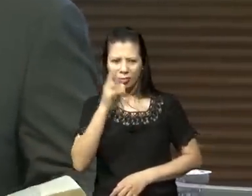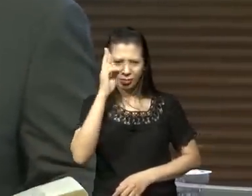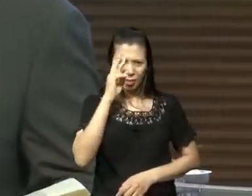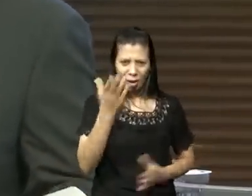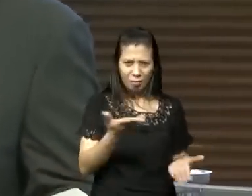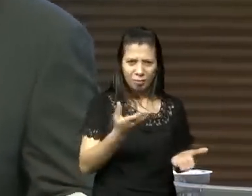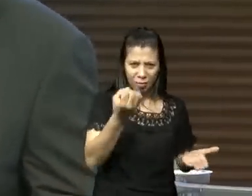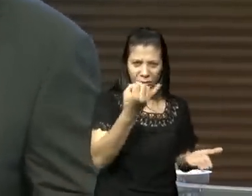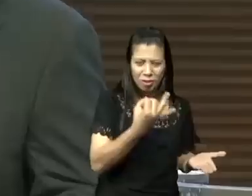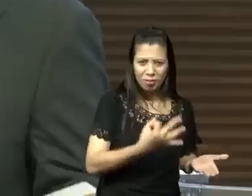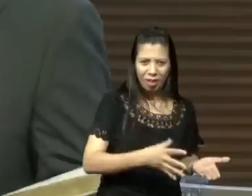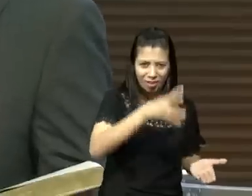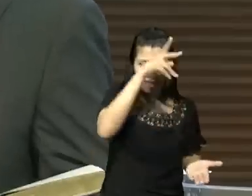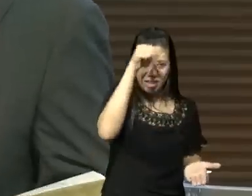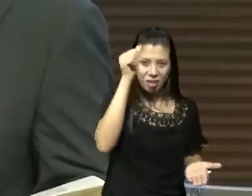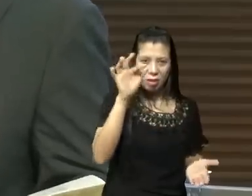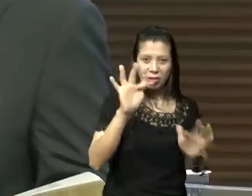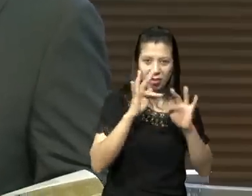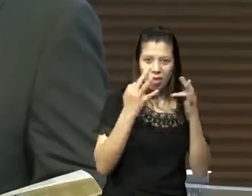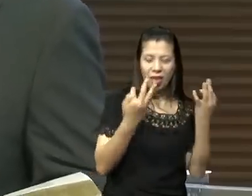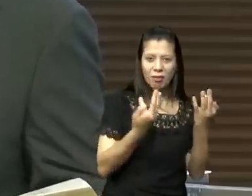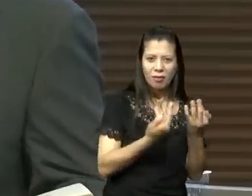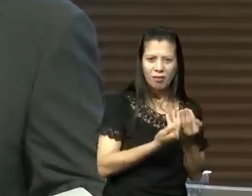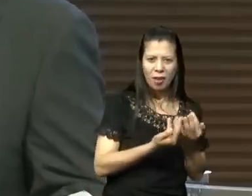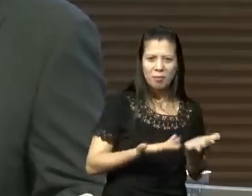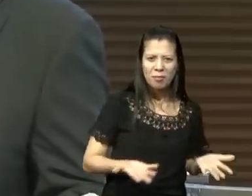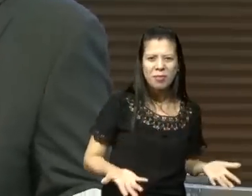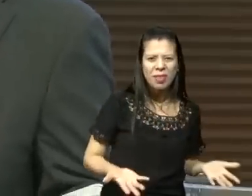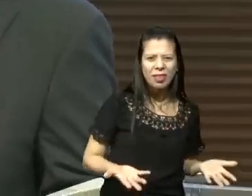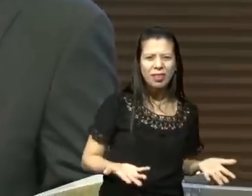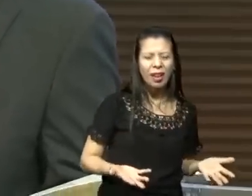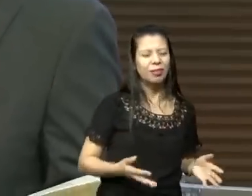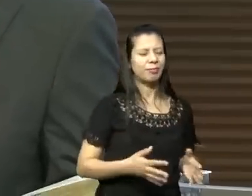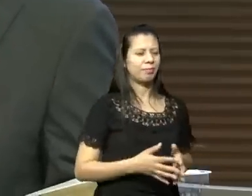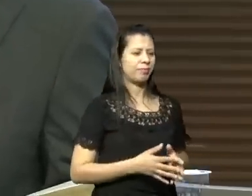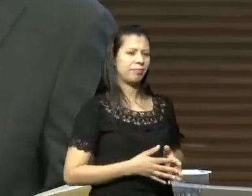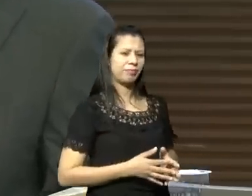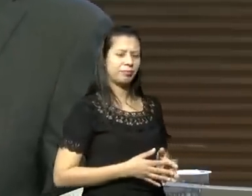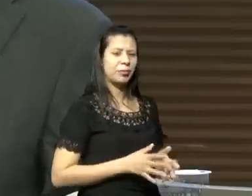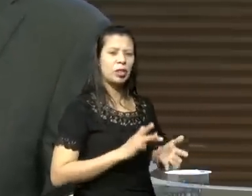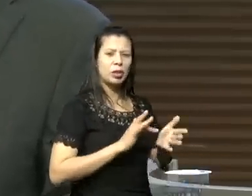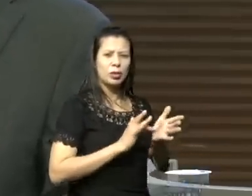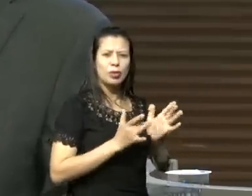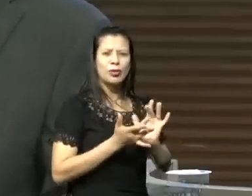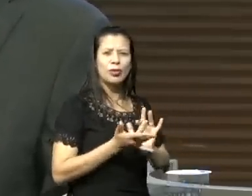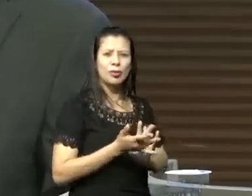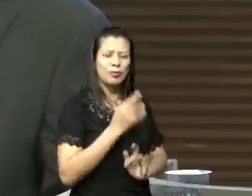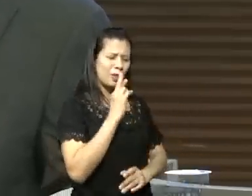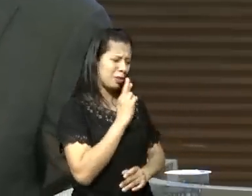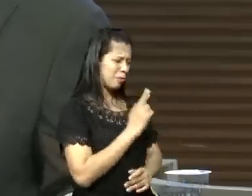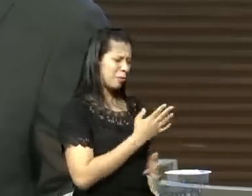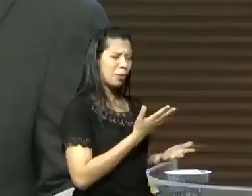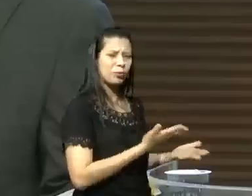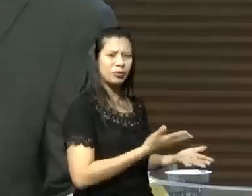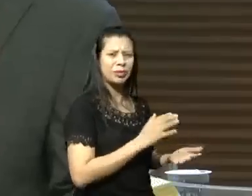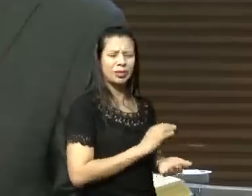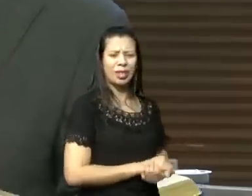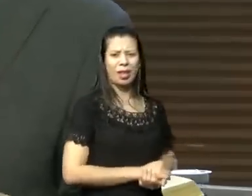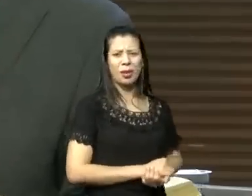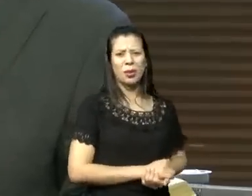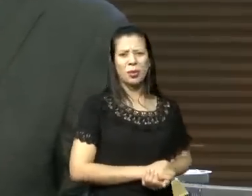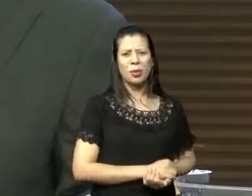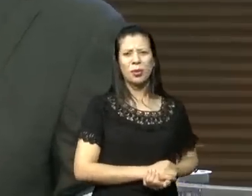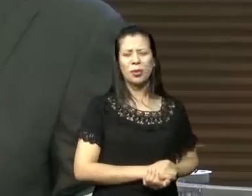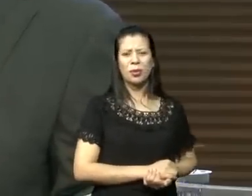É isso mesmo não venha com auto justificação não venha me dizer que tá tudo bem não venha me dizer que a verdade